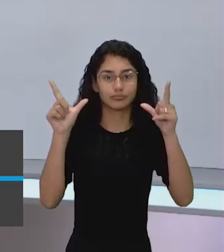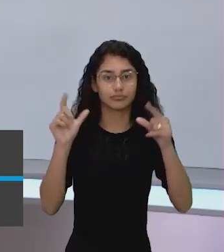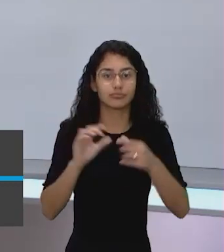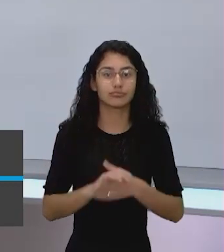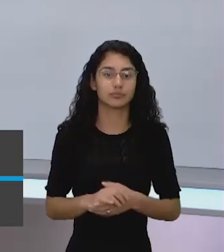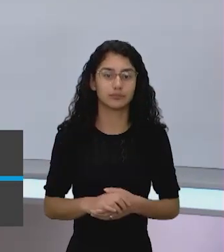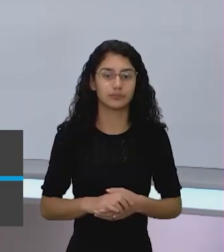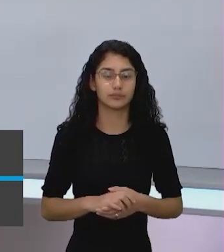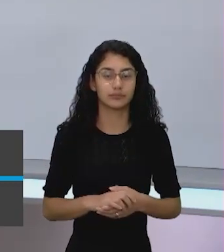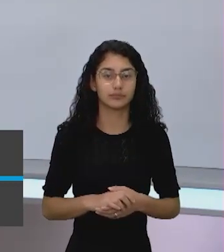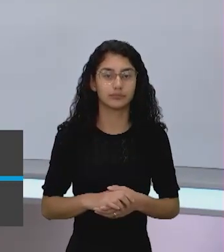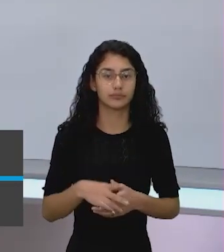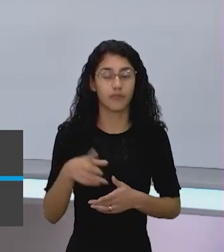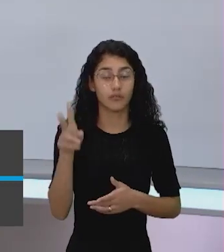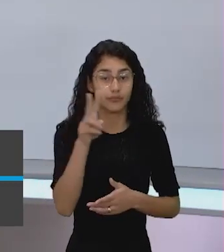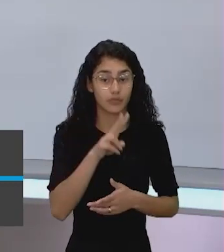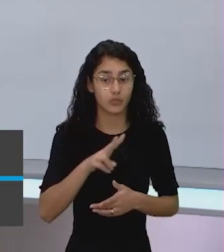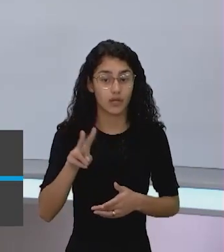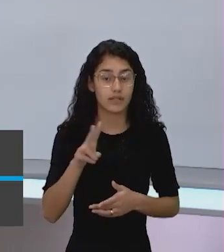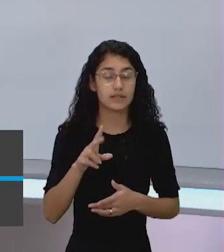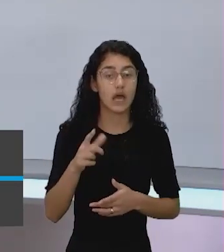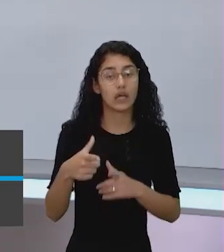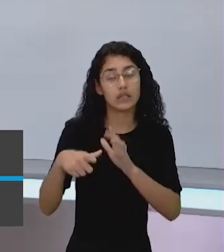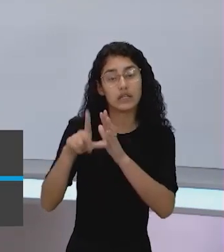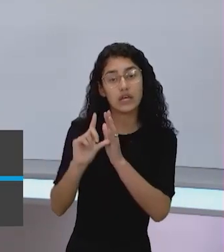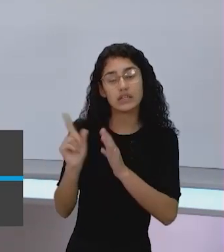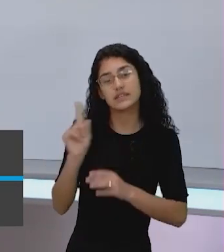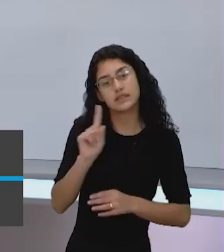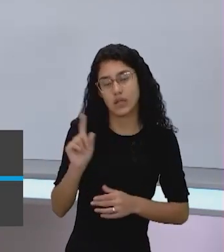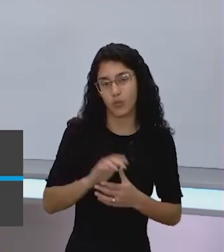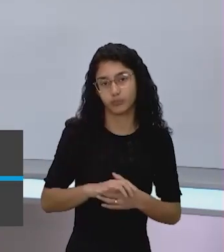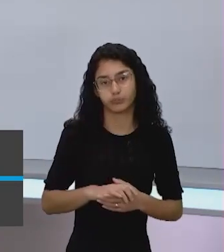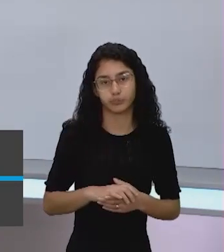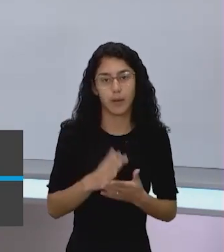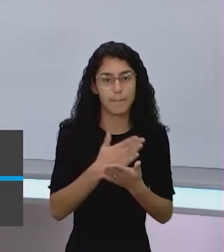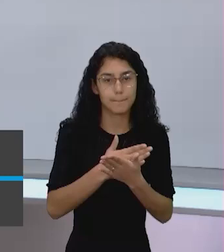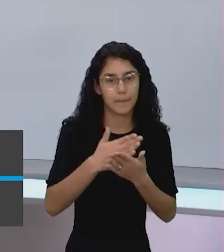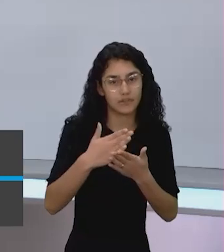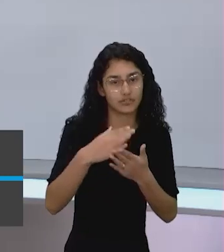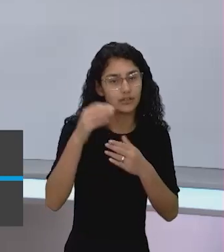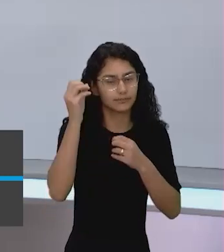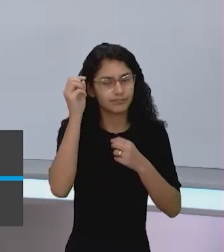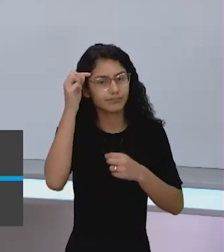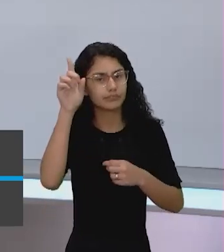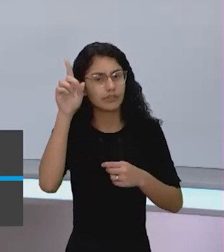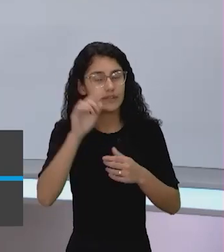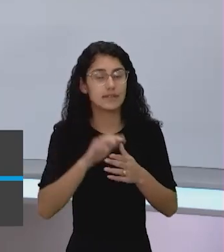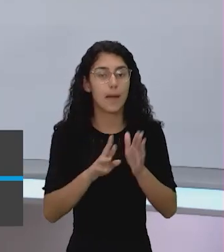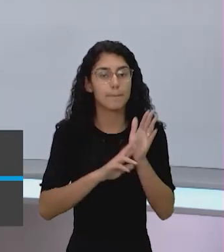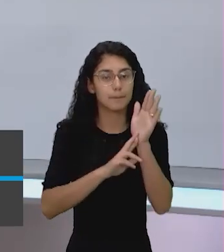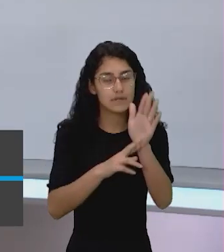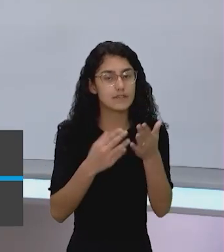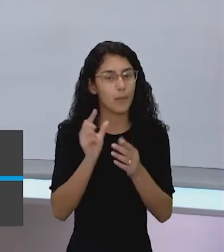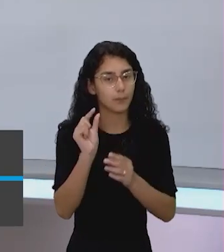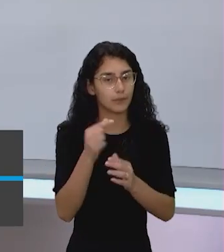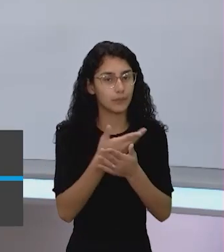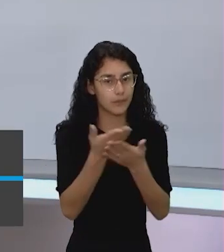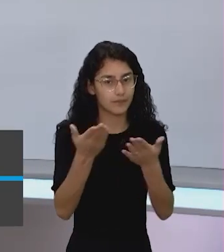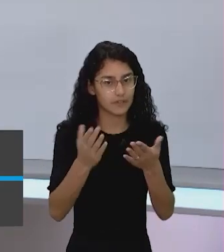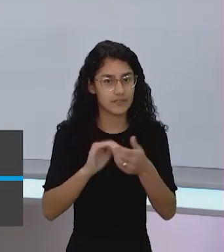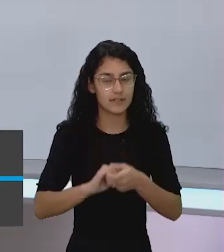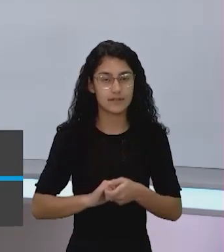consegue vislumbrar coisas que a gente não conseguia ver antes a partir das suas ideias. É um pouco isso que eu quero fazer com vocês,